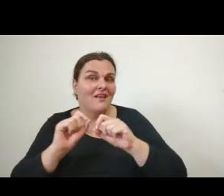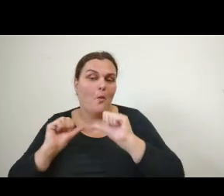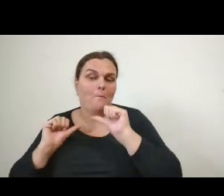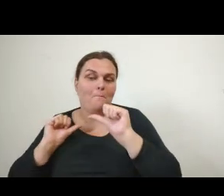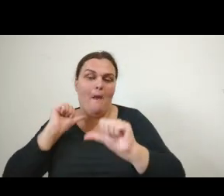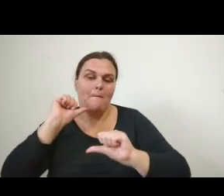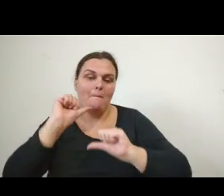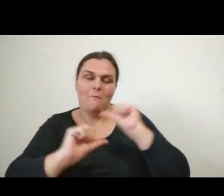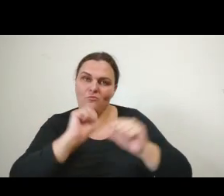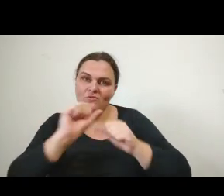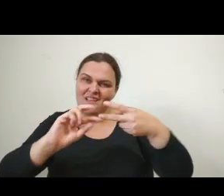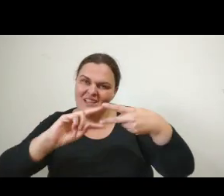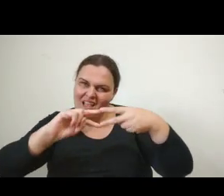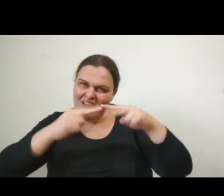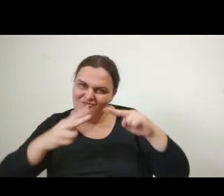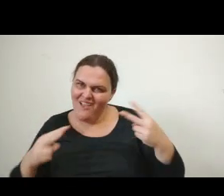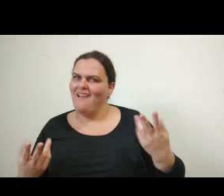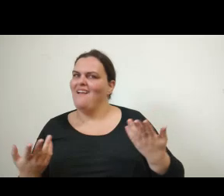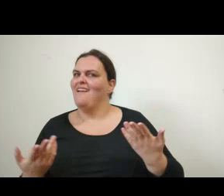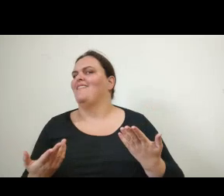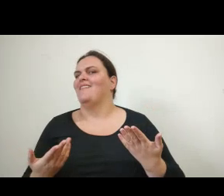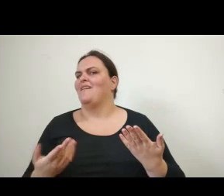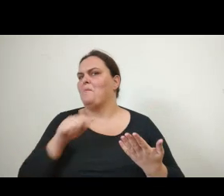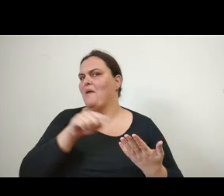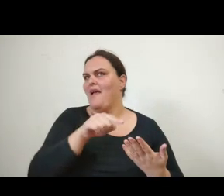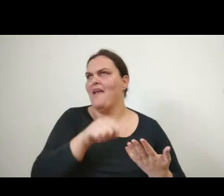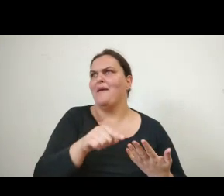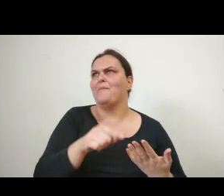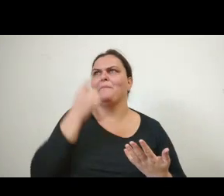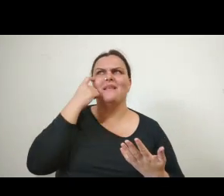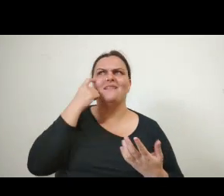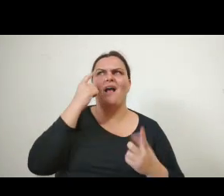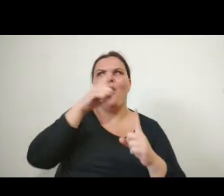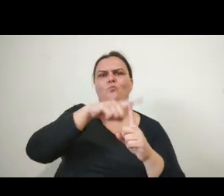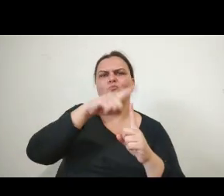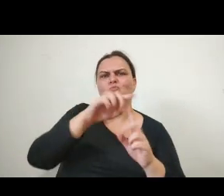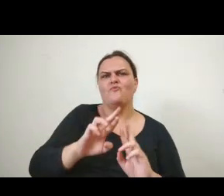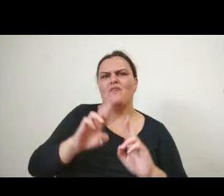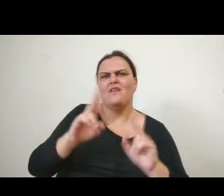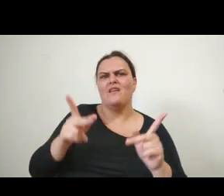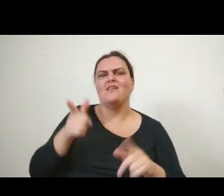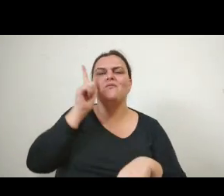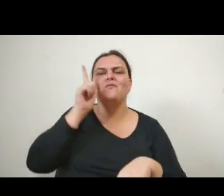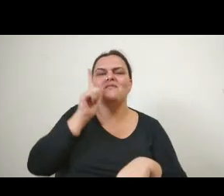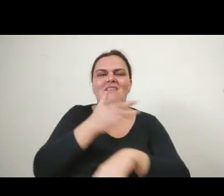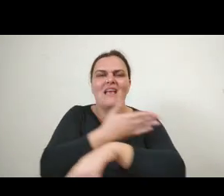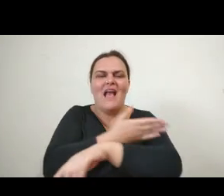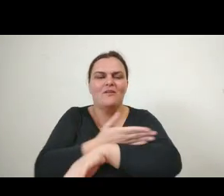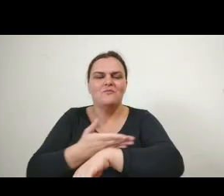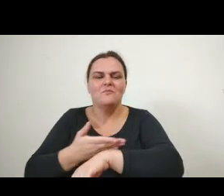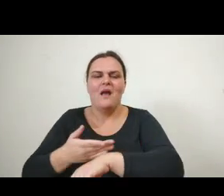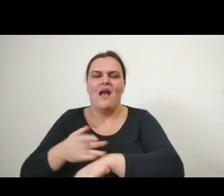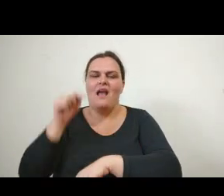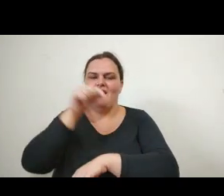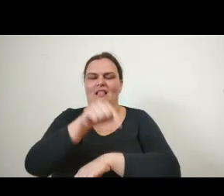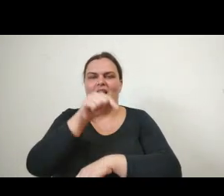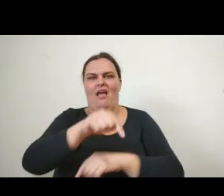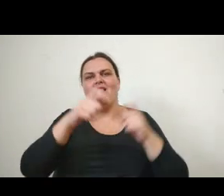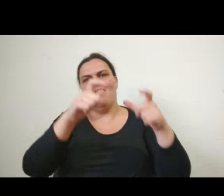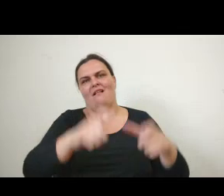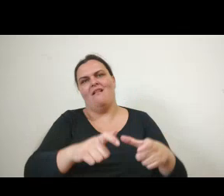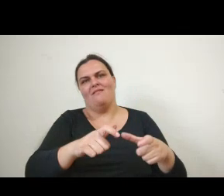uma nova variedade, né, para aquela região, né, adaptada às novas condições ambientais. Os